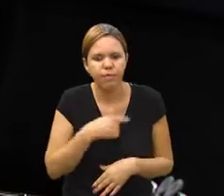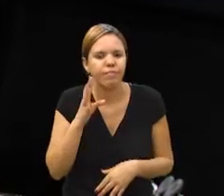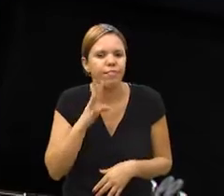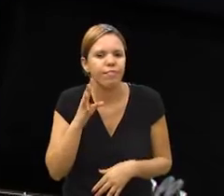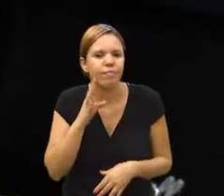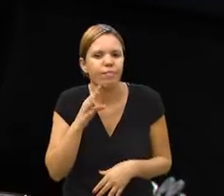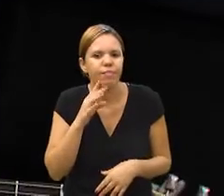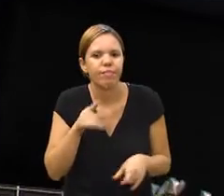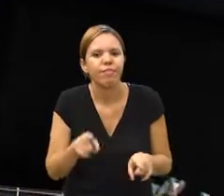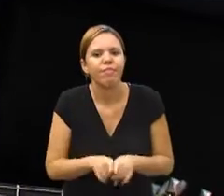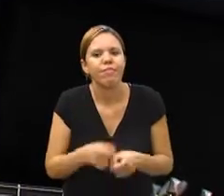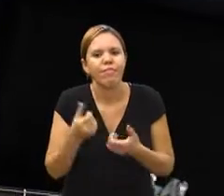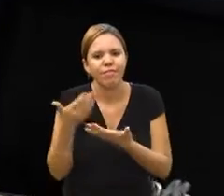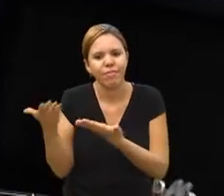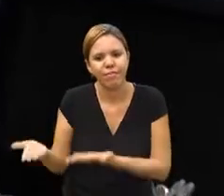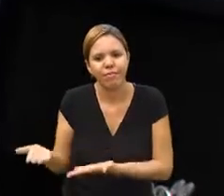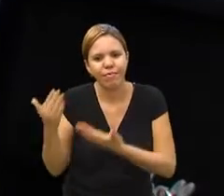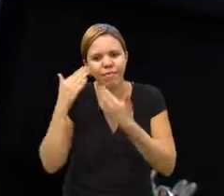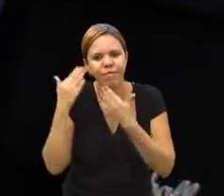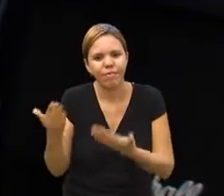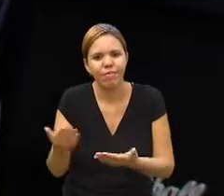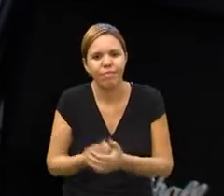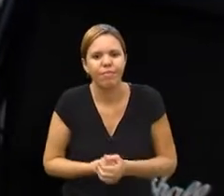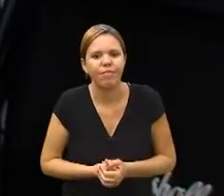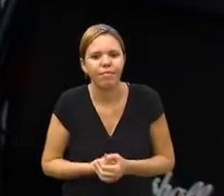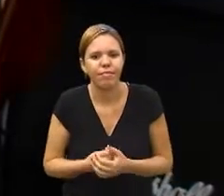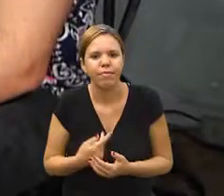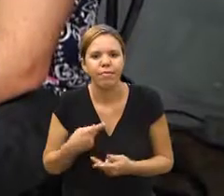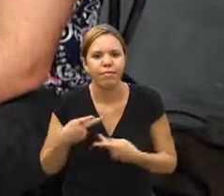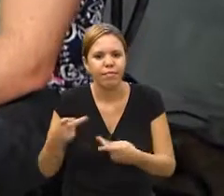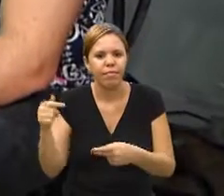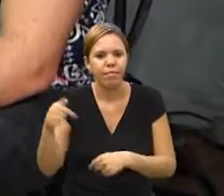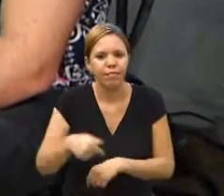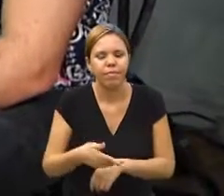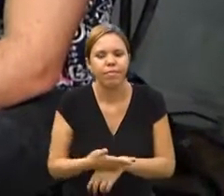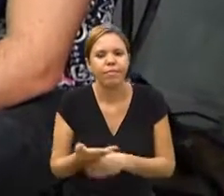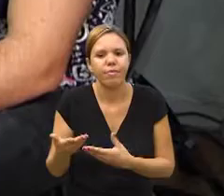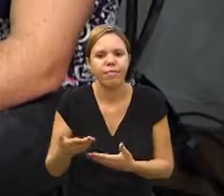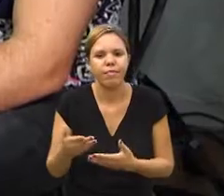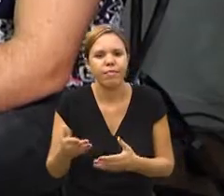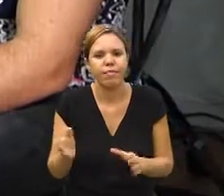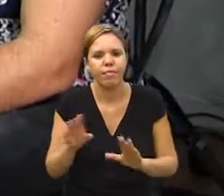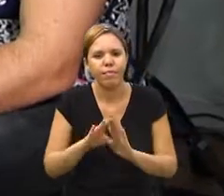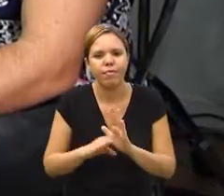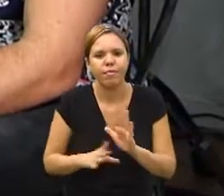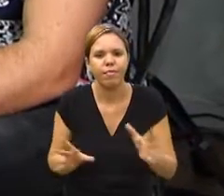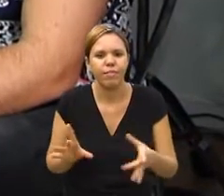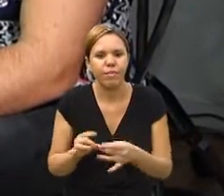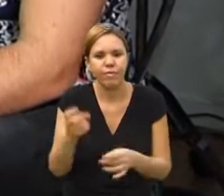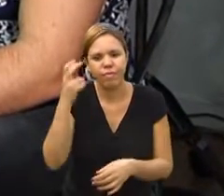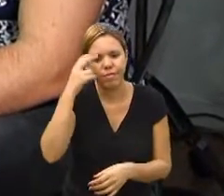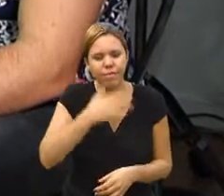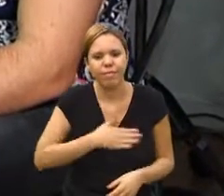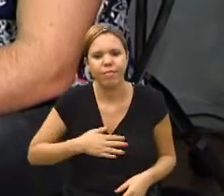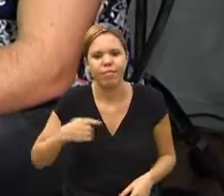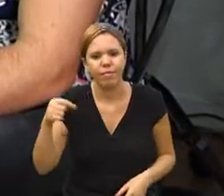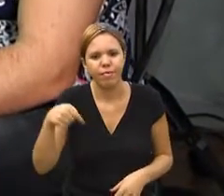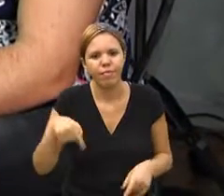legal, tudo bem? Tudo bom, obrigado, André, prazer em tê-lo com a gente aqui no Conexão Cultural. Prazer estar aqui também.